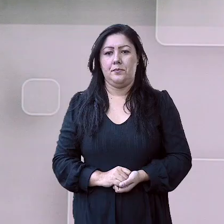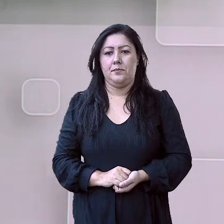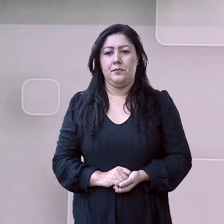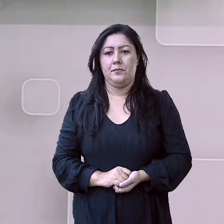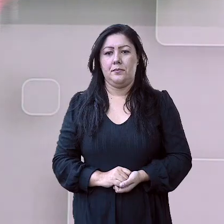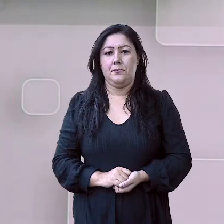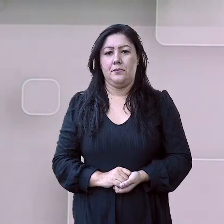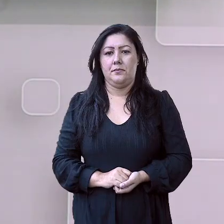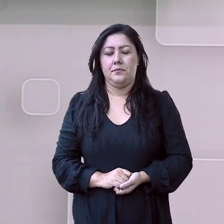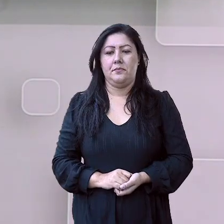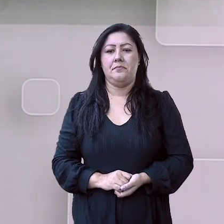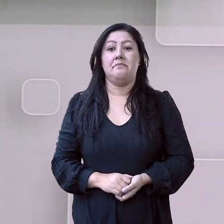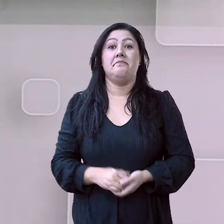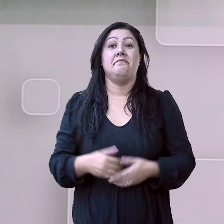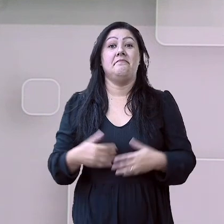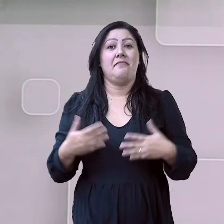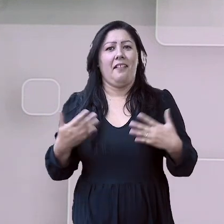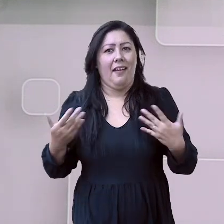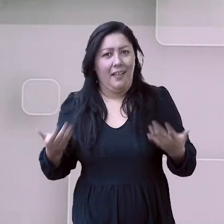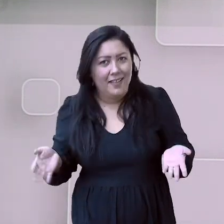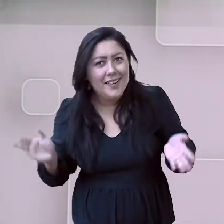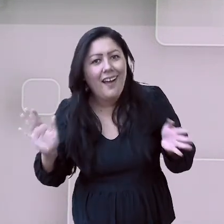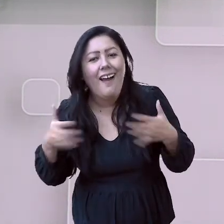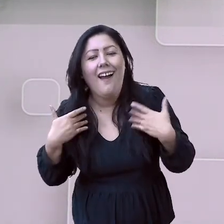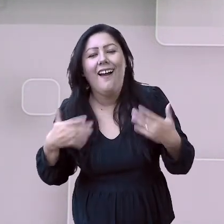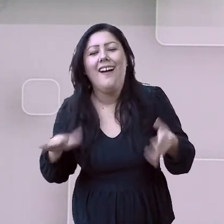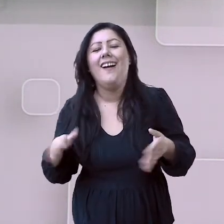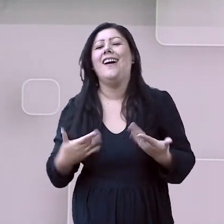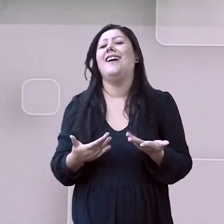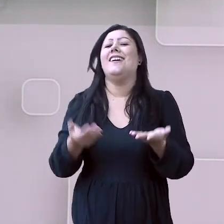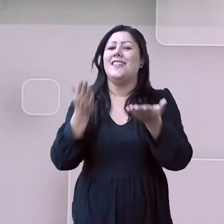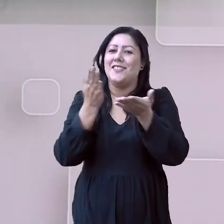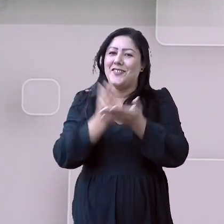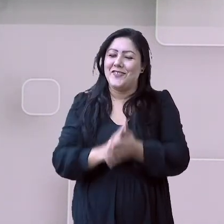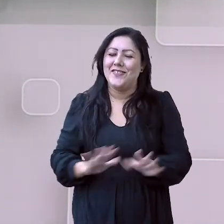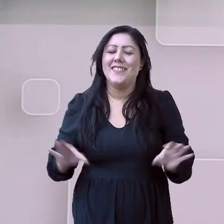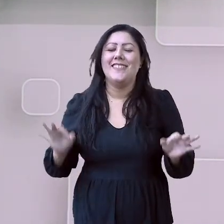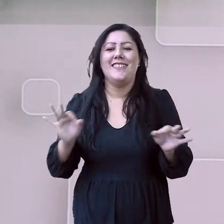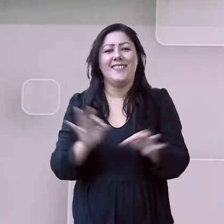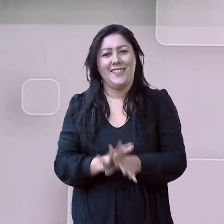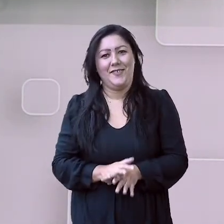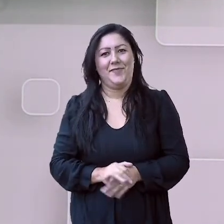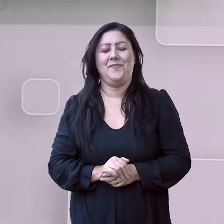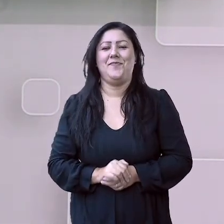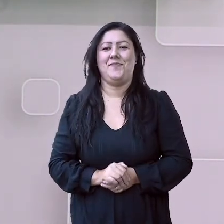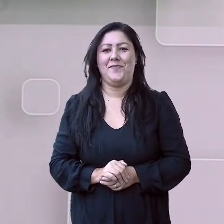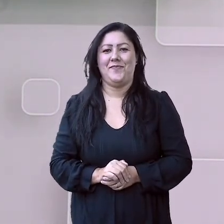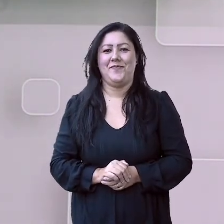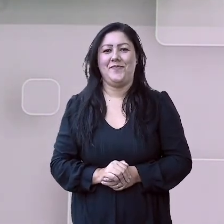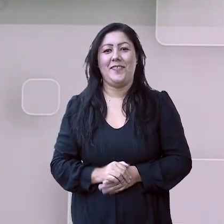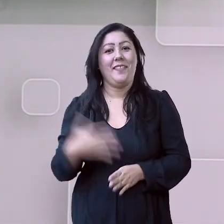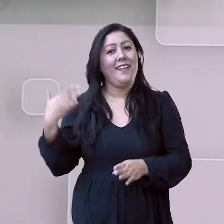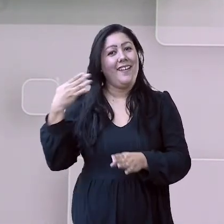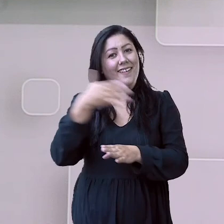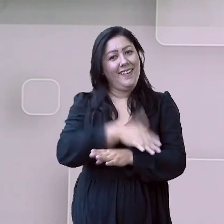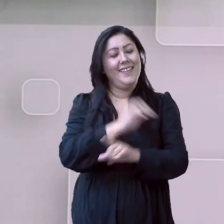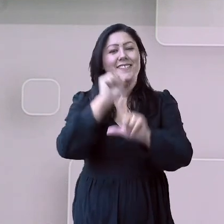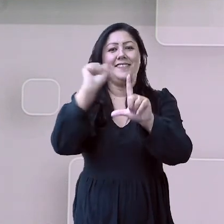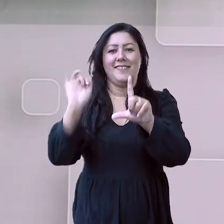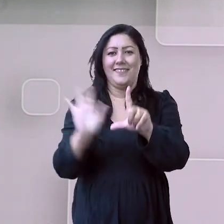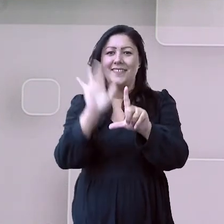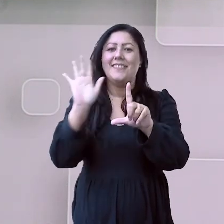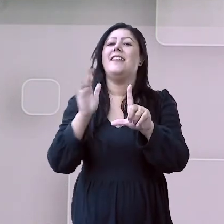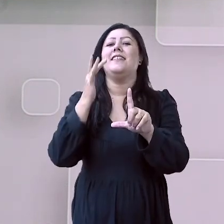centígrados. E nesse calor, nós vamos ficando por aqui nessa aula, ok? Acesse a nossa